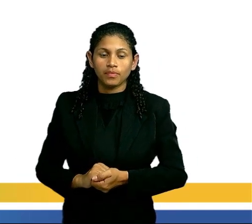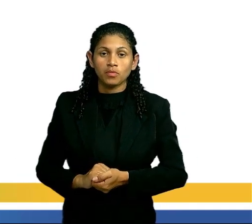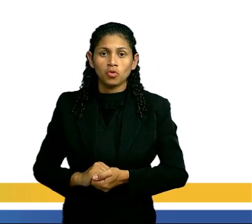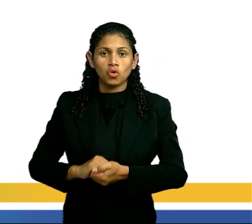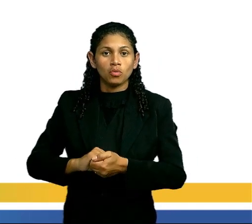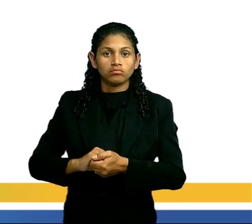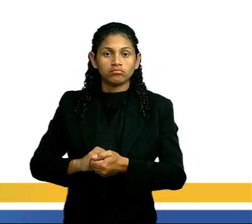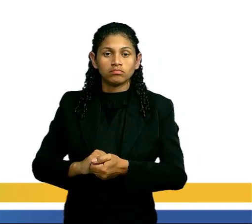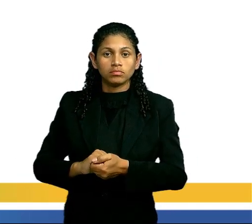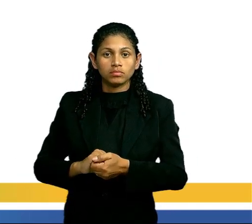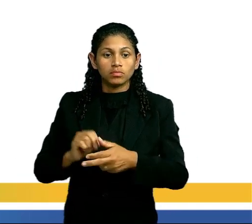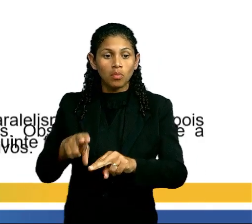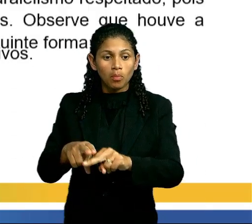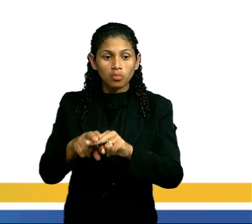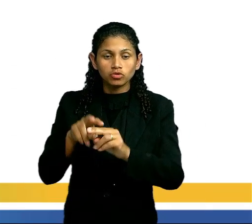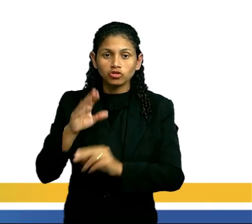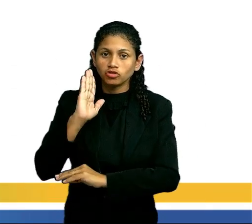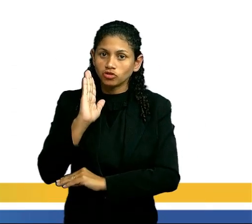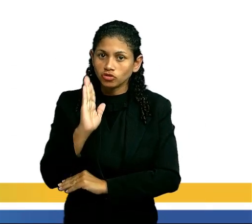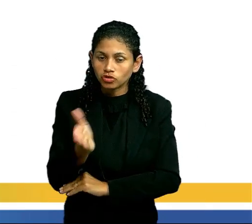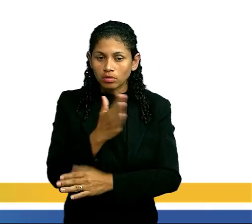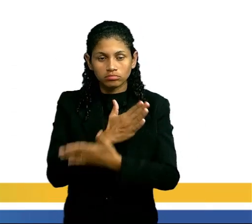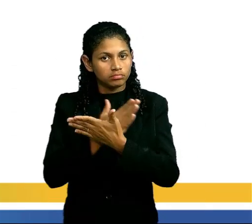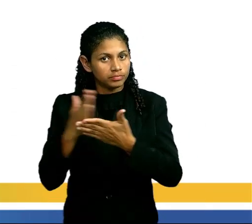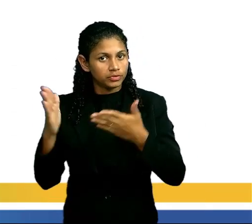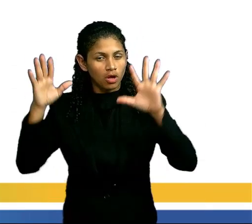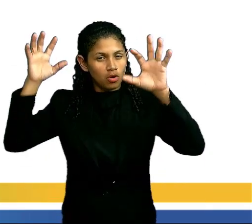já se anuncia a chuva.